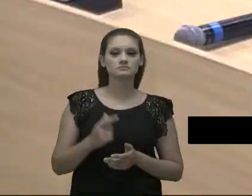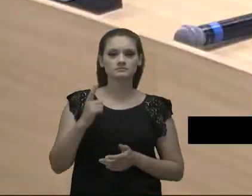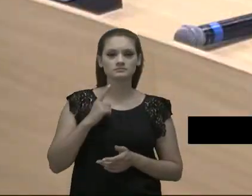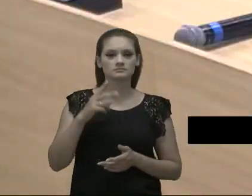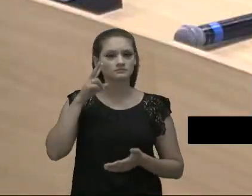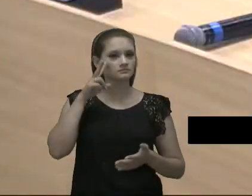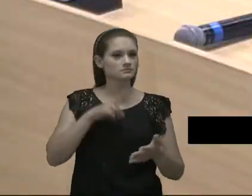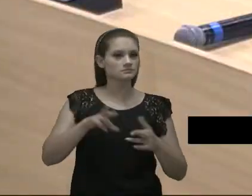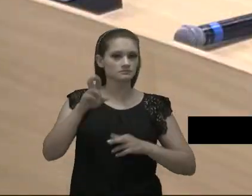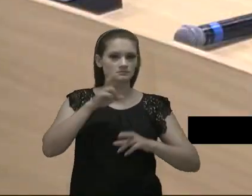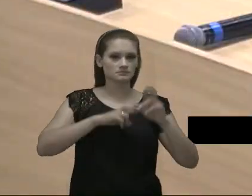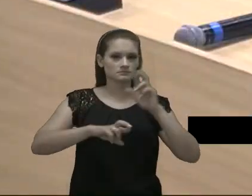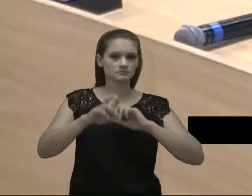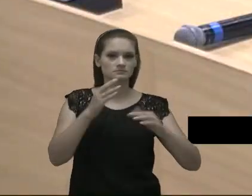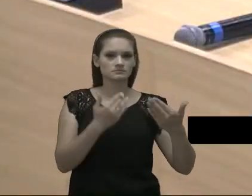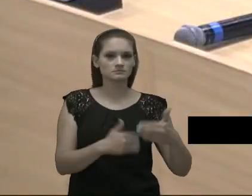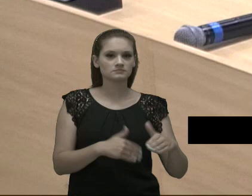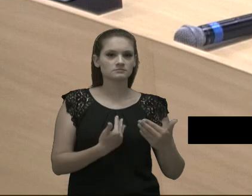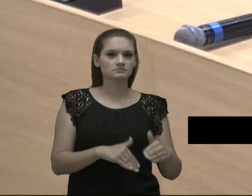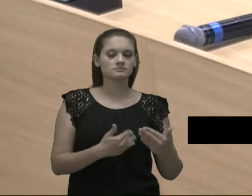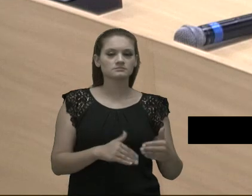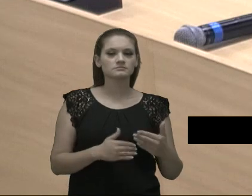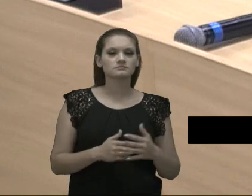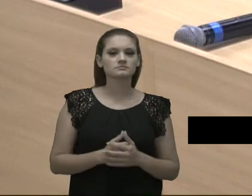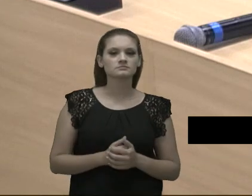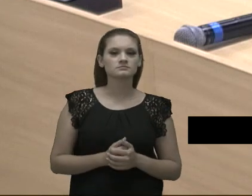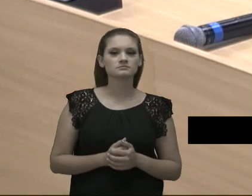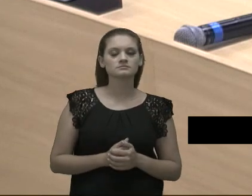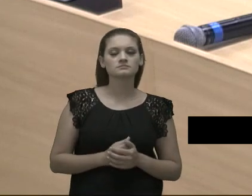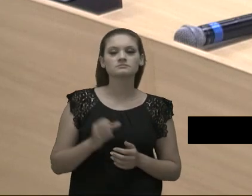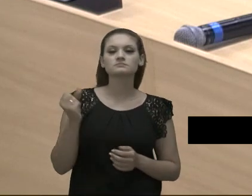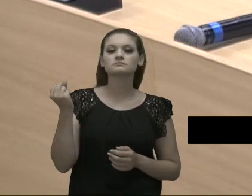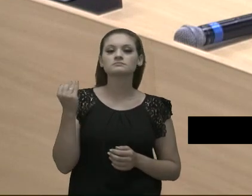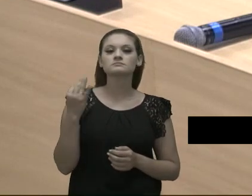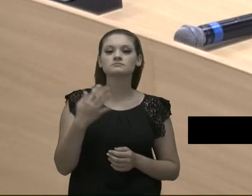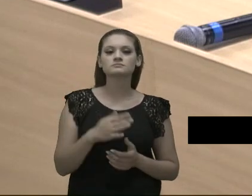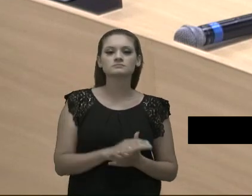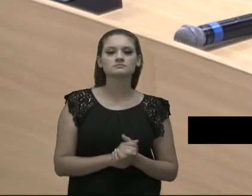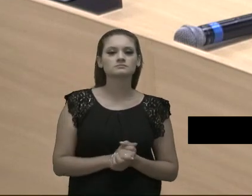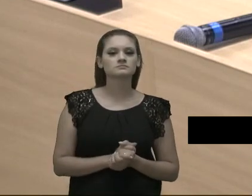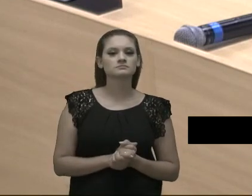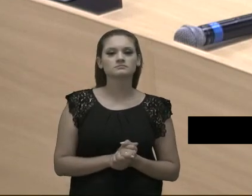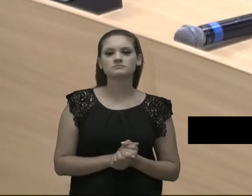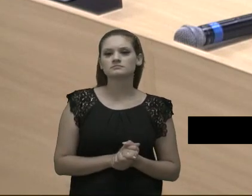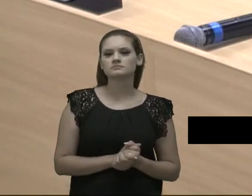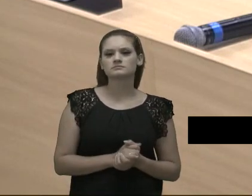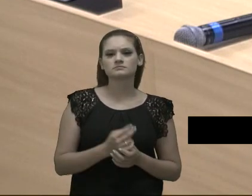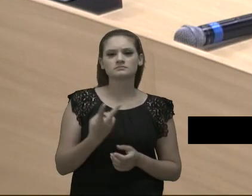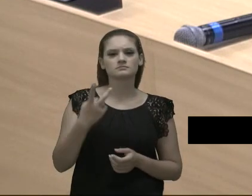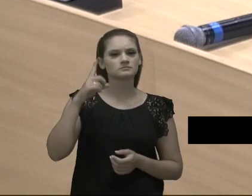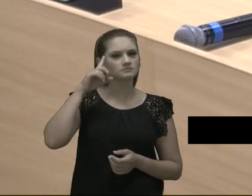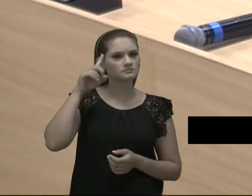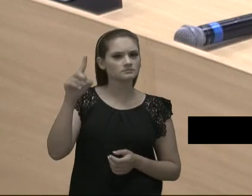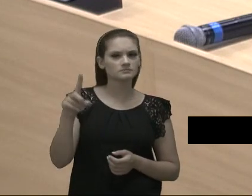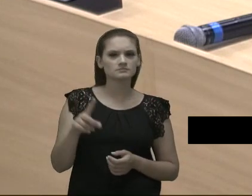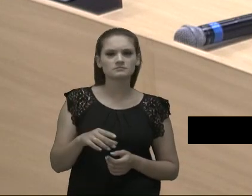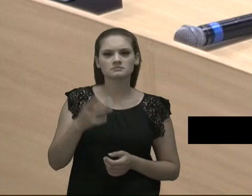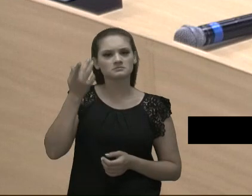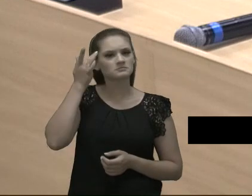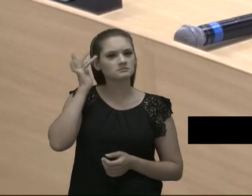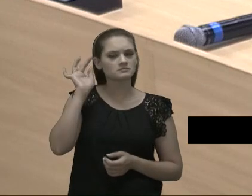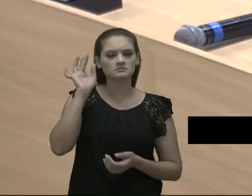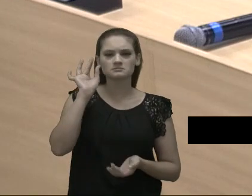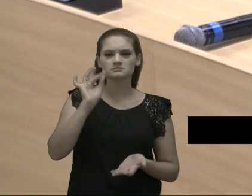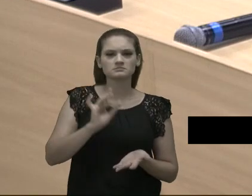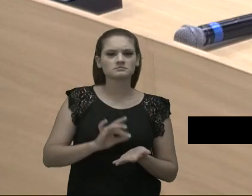de prova, porque tem que ficar na sala. Todo... Quantas salas, mais ou menos, vocês ocuparam? Ah, foram 2 dias. Não tenho de cabeça.